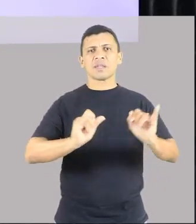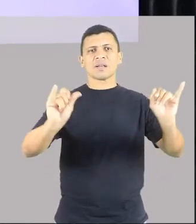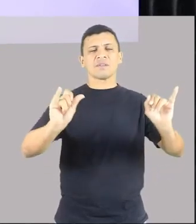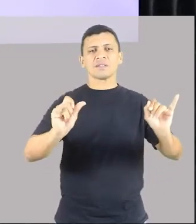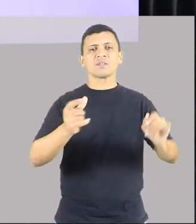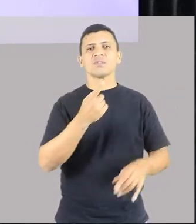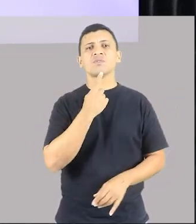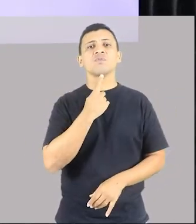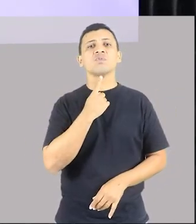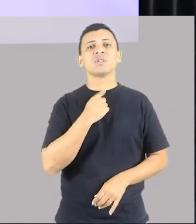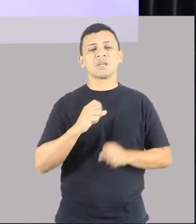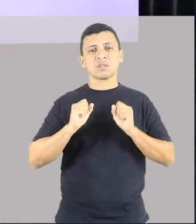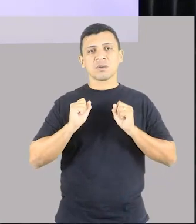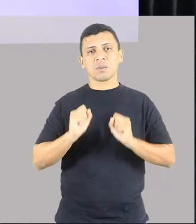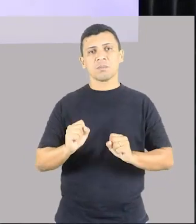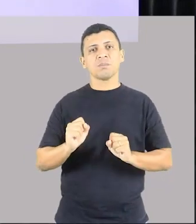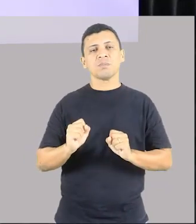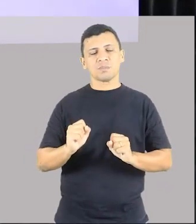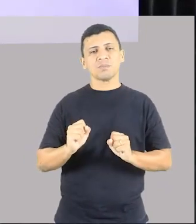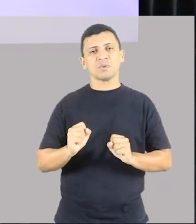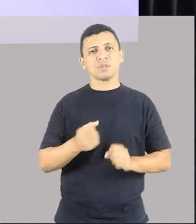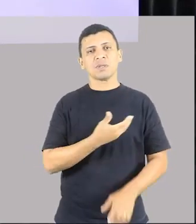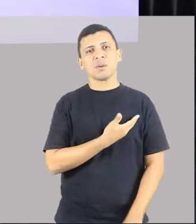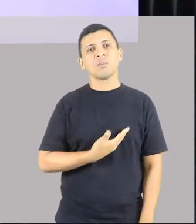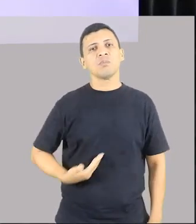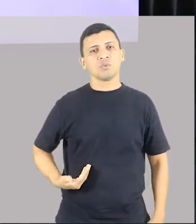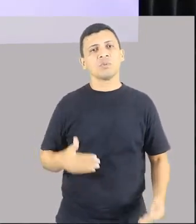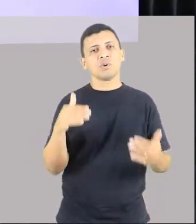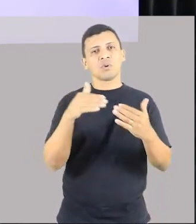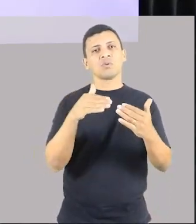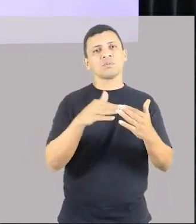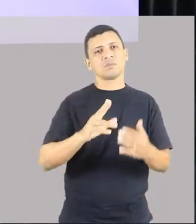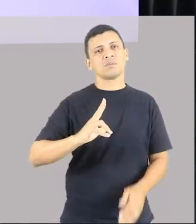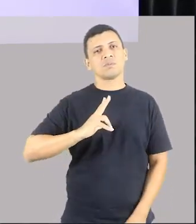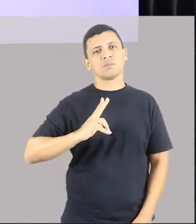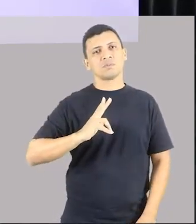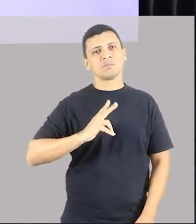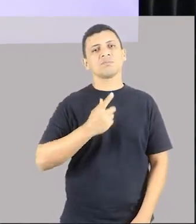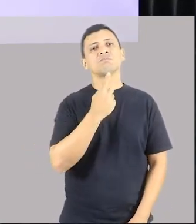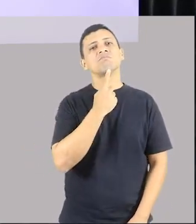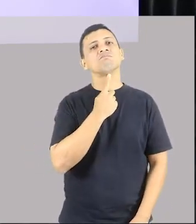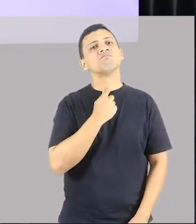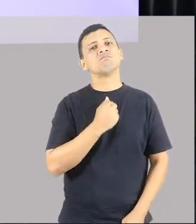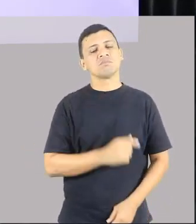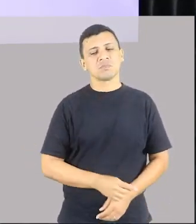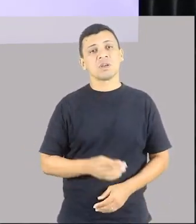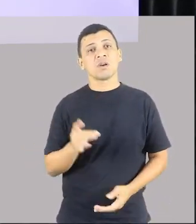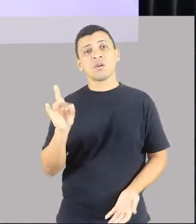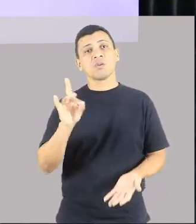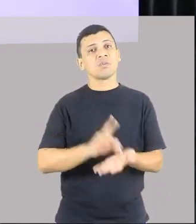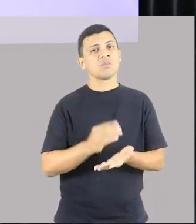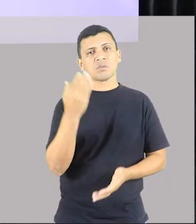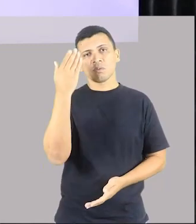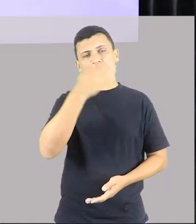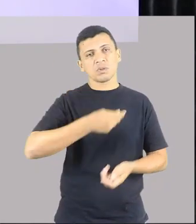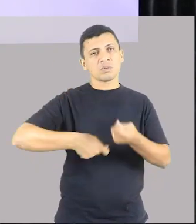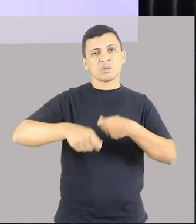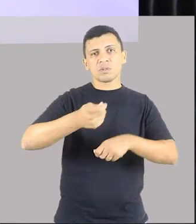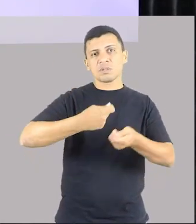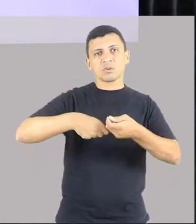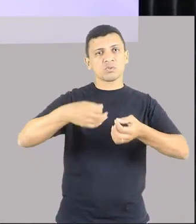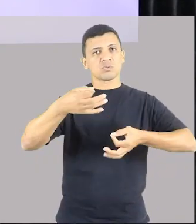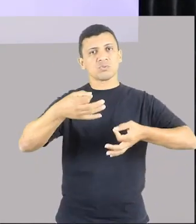do poder público coincidente com a pretensão do particular, que visa a concretização dos negócios